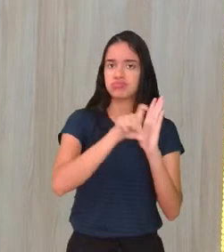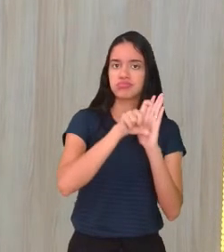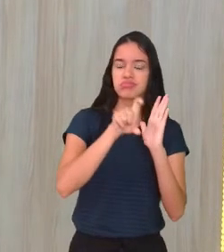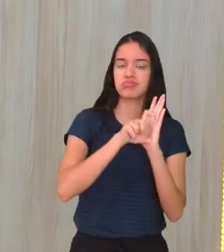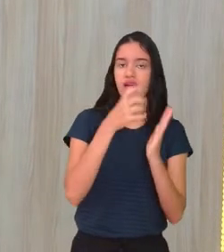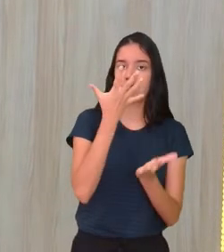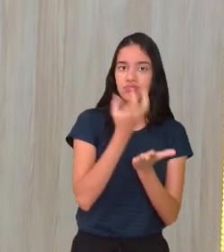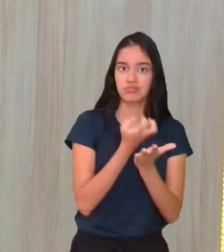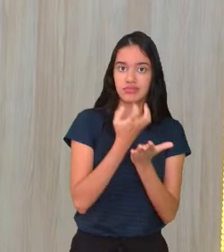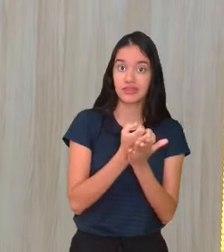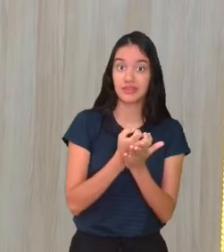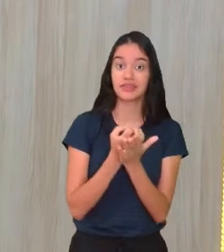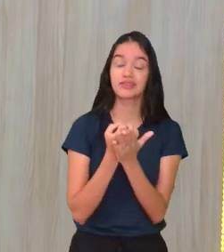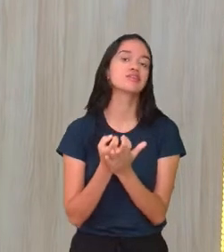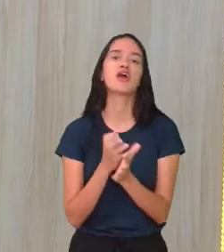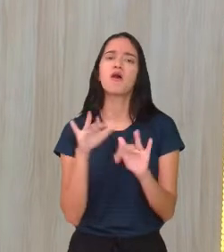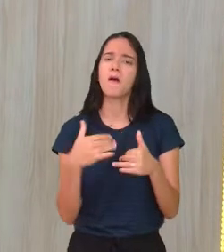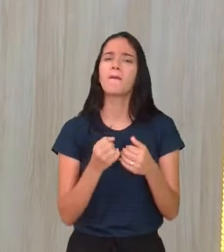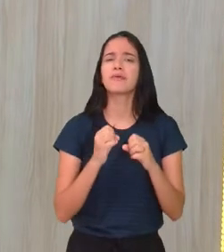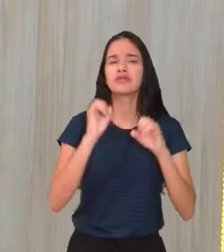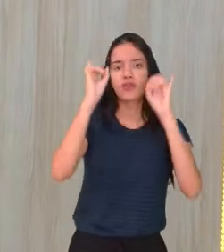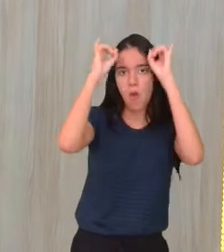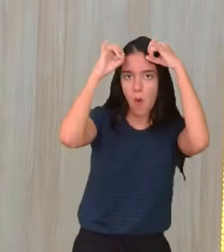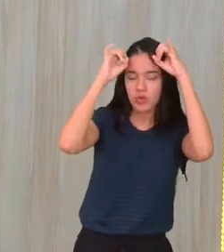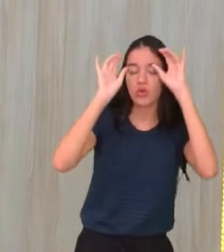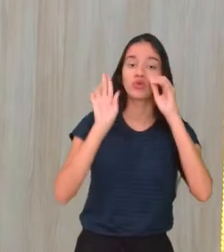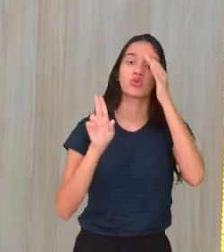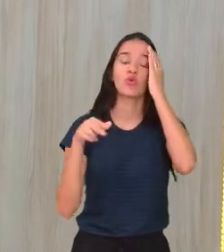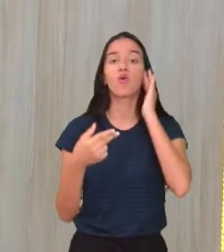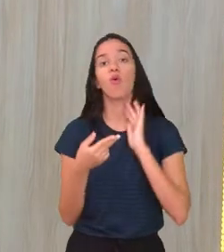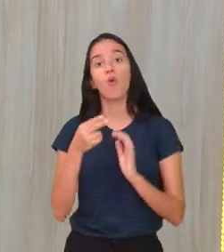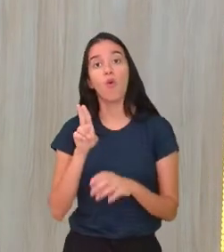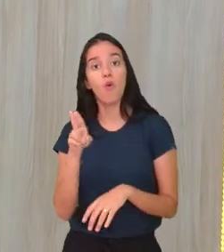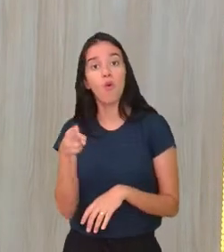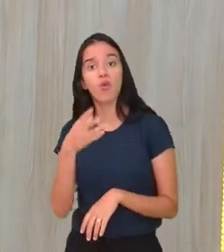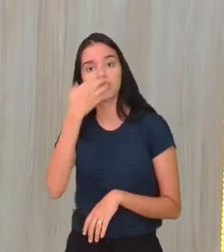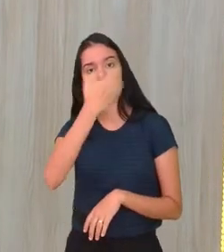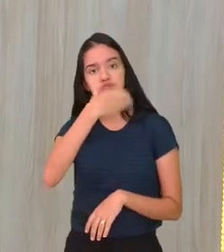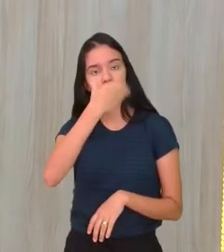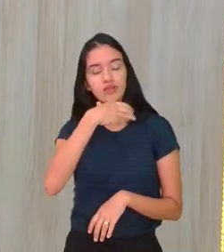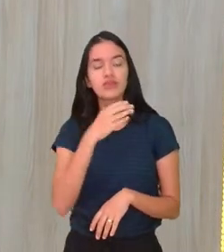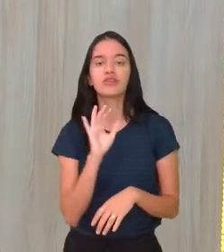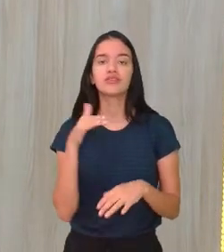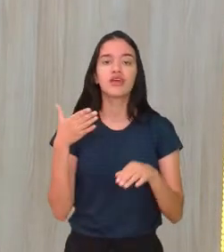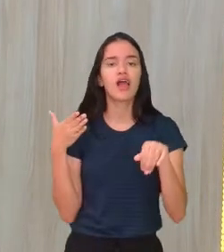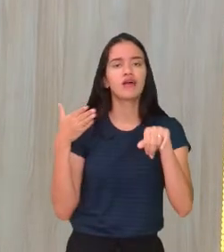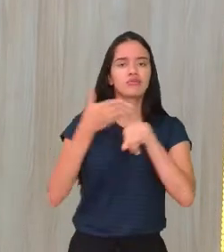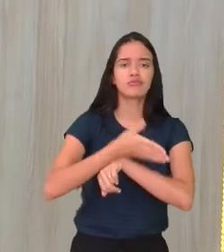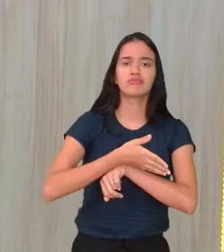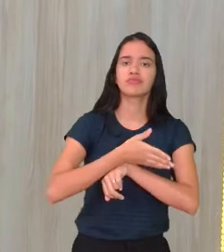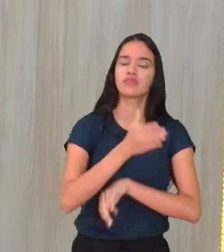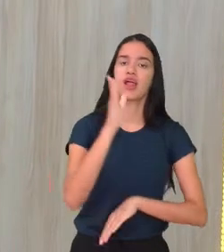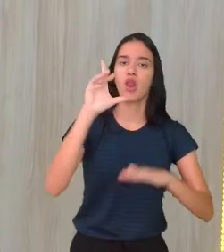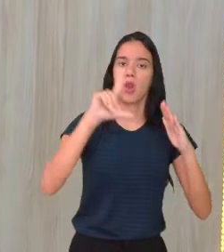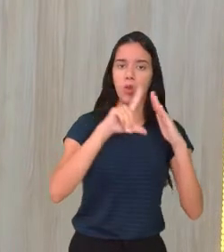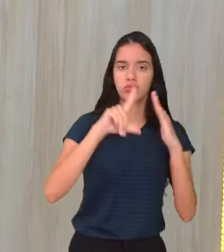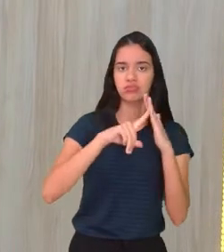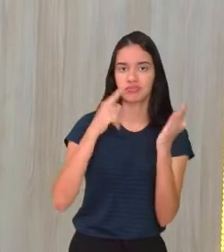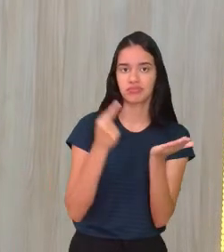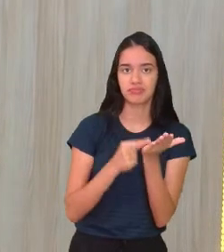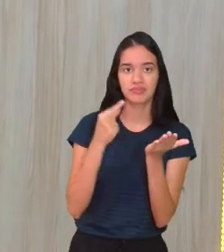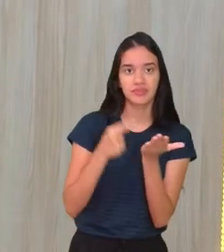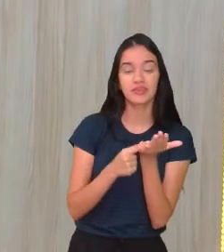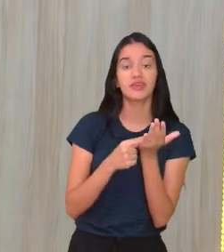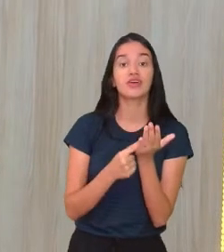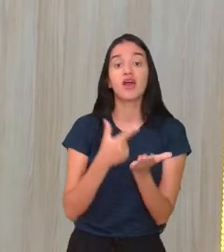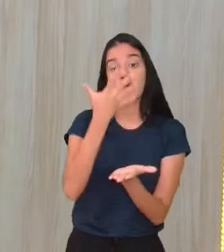sistema operacional, seja ele o Android ou iOS. E aí você vai ser encaminhado para a sua loja de aplicativo,